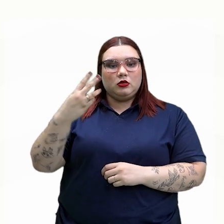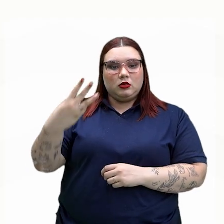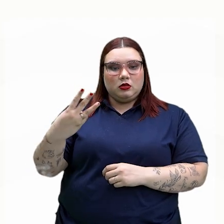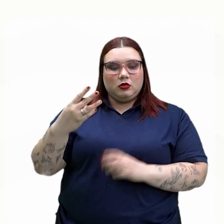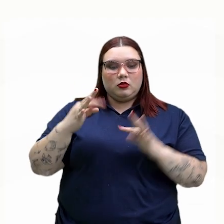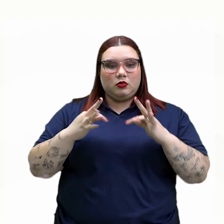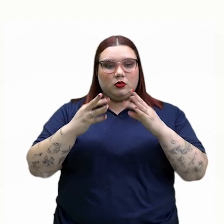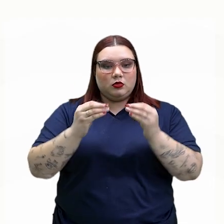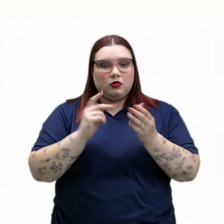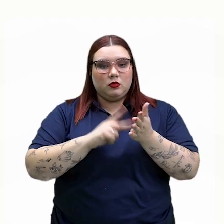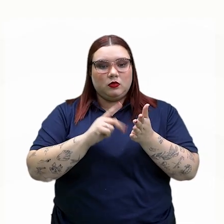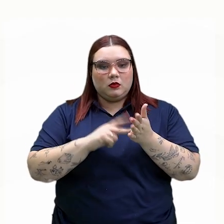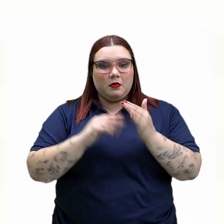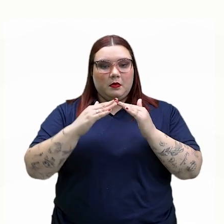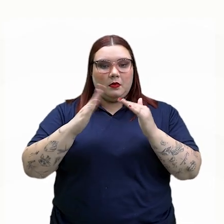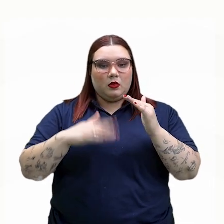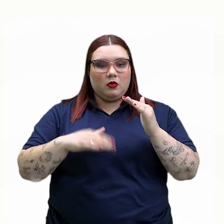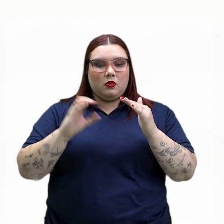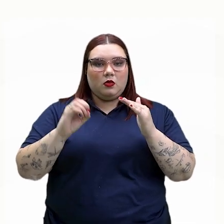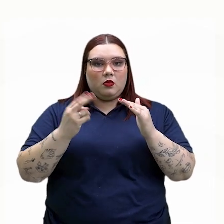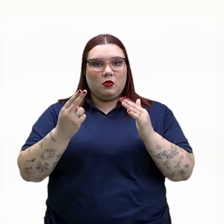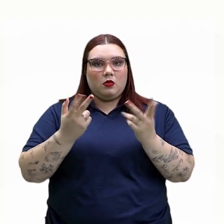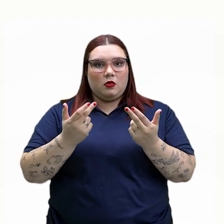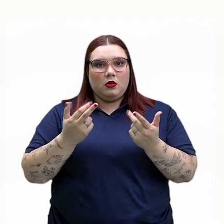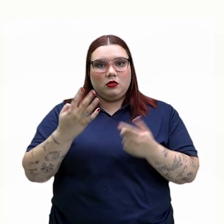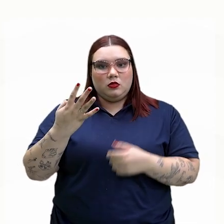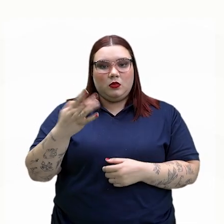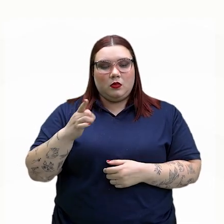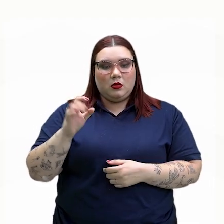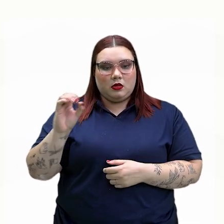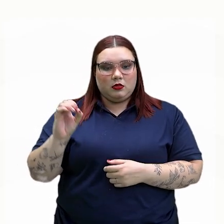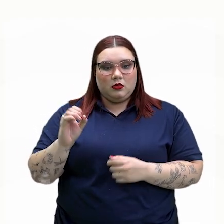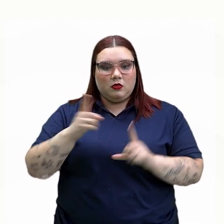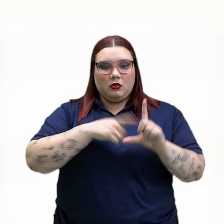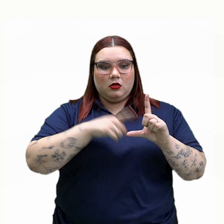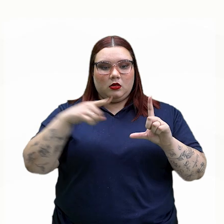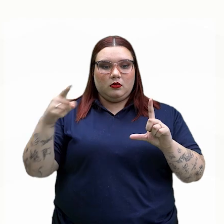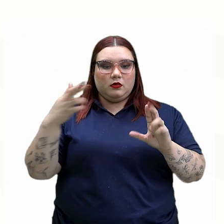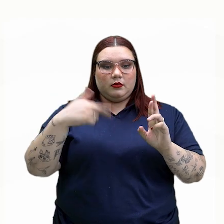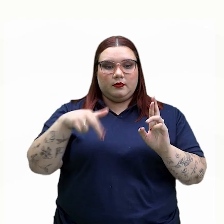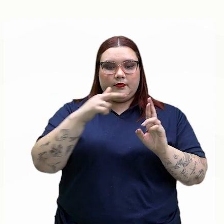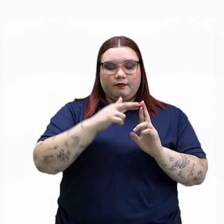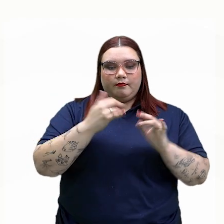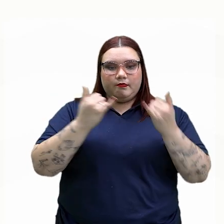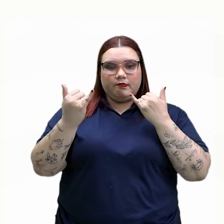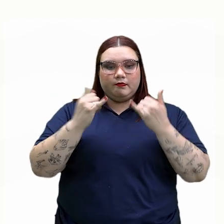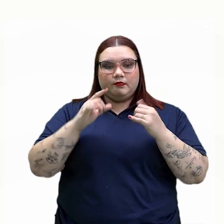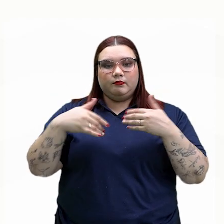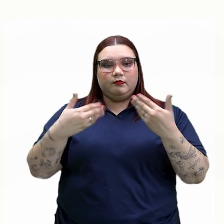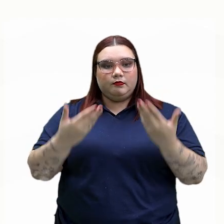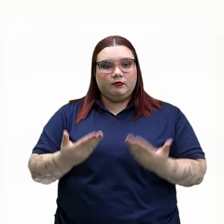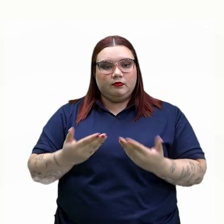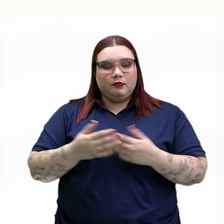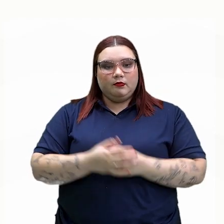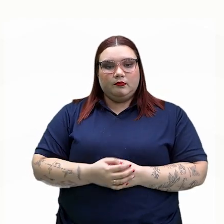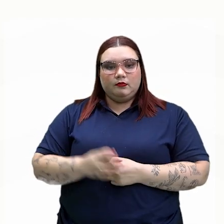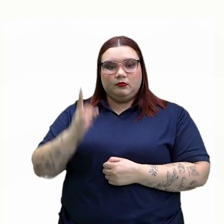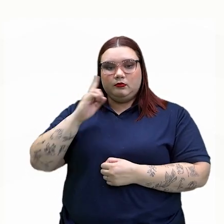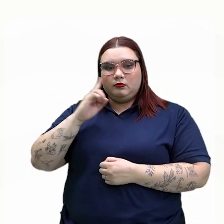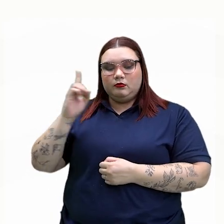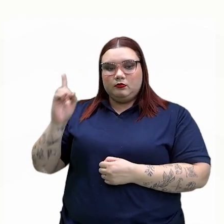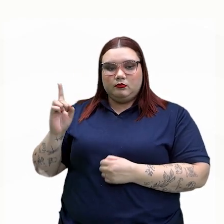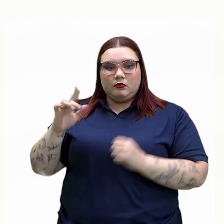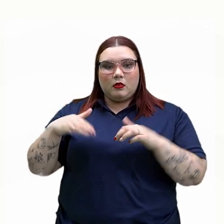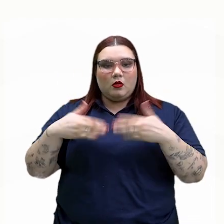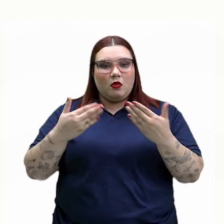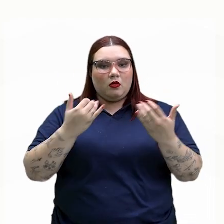G3? Todas as notas menores do que 4. O gráfico que corresponde aos dados apresentados é... Então, qual